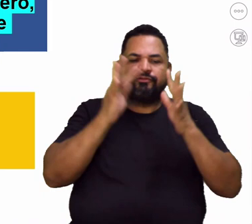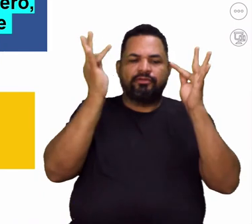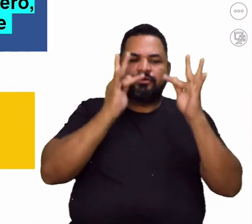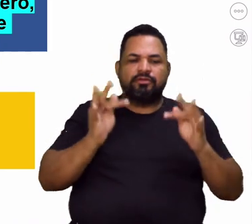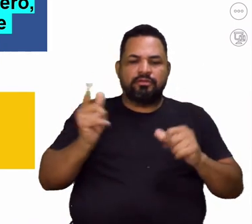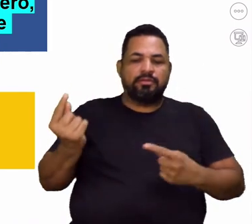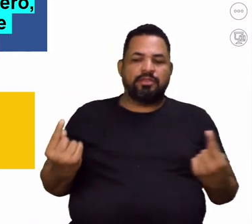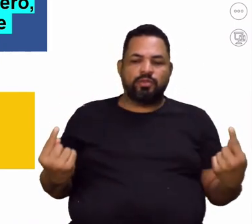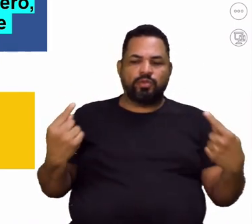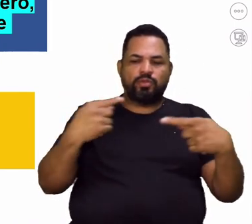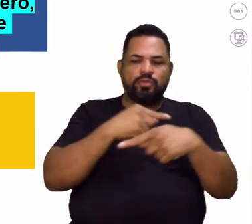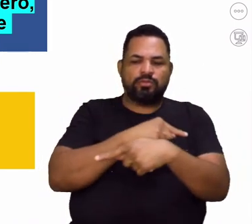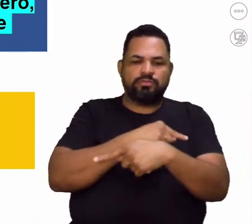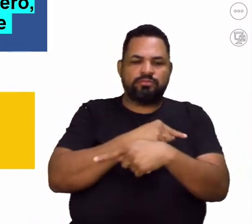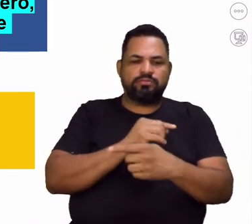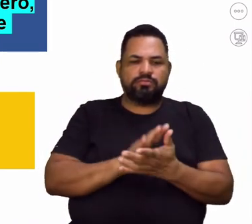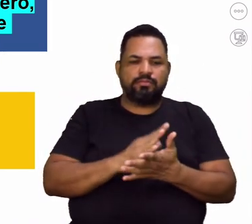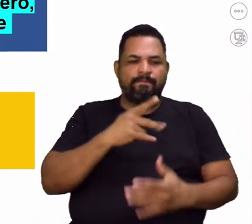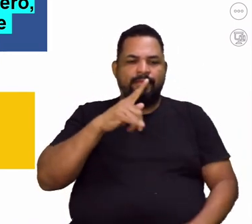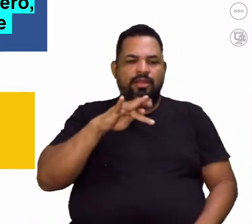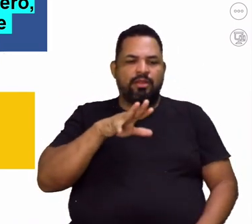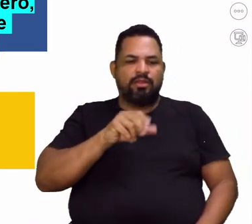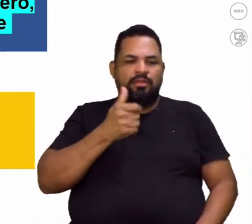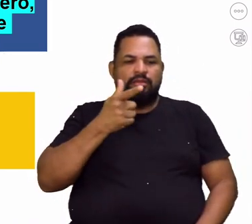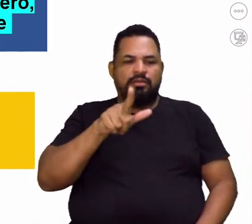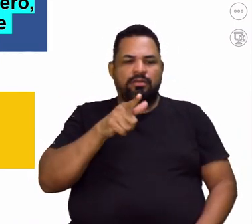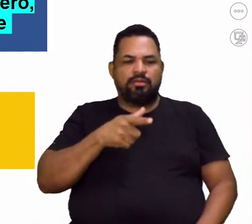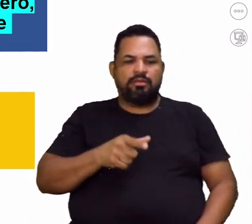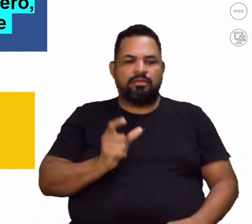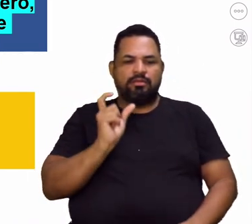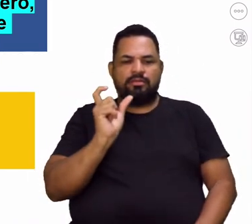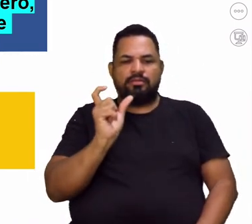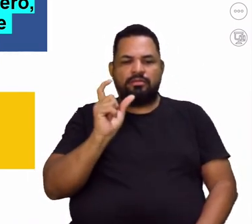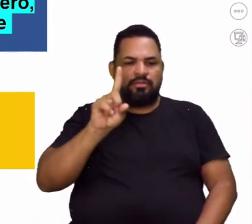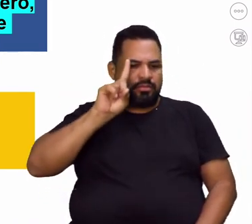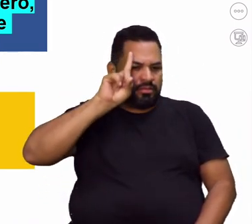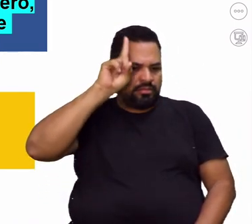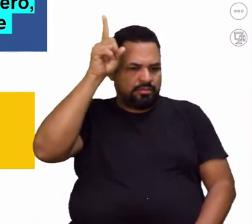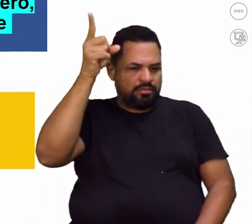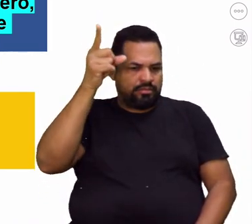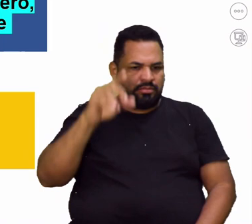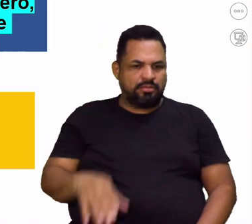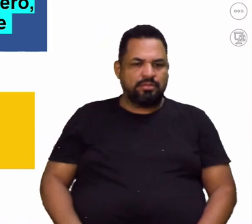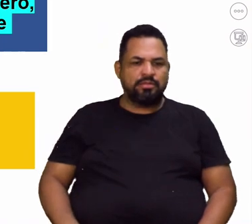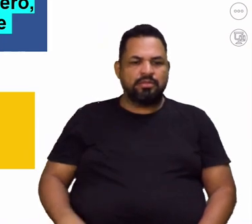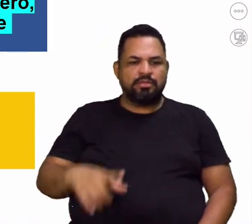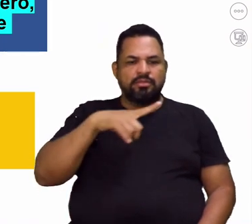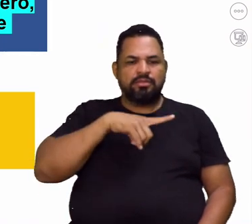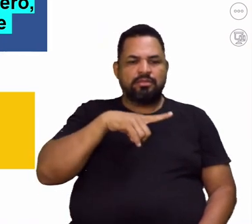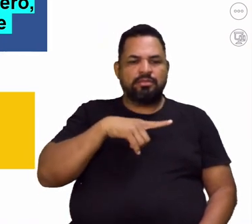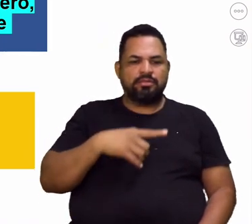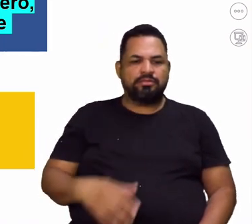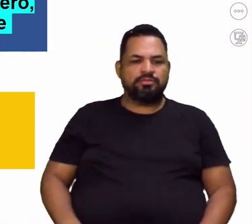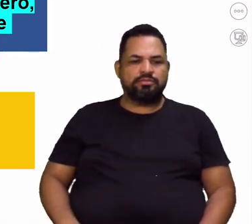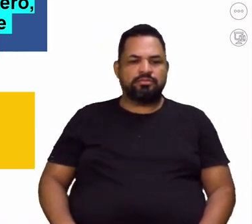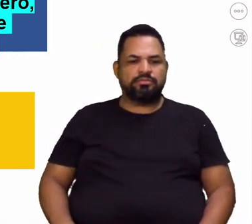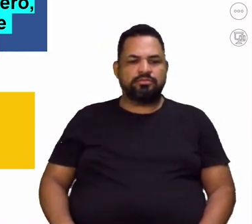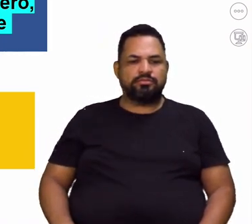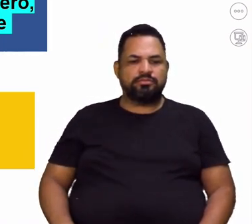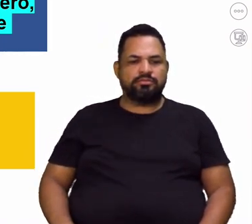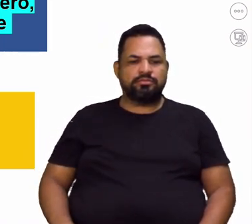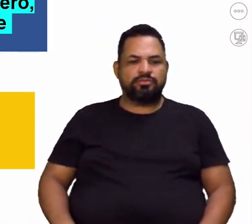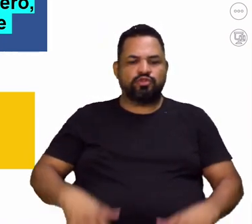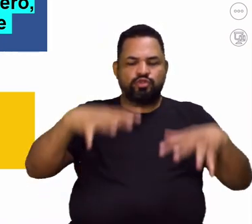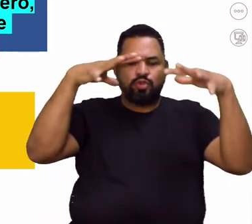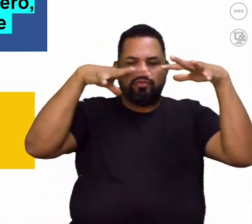inversão. Pleonasmo consiste na repetição da palavra ou da ideia contida. Como assim? Chove,